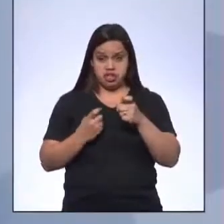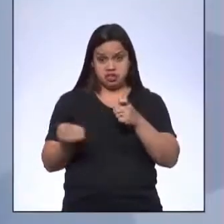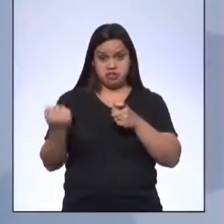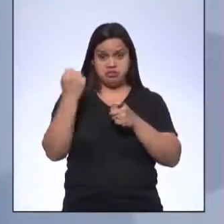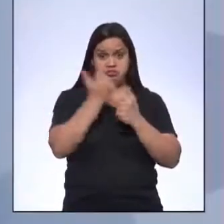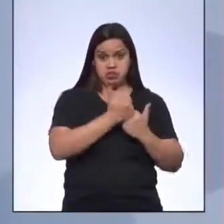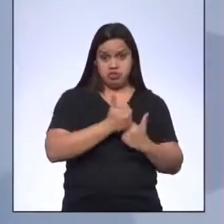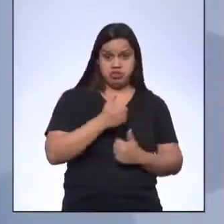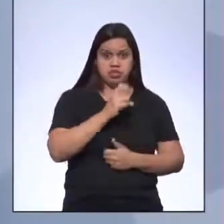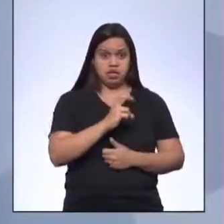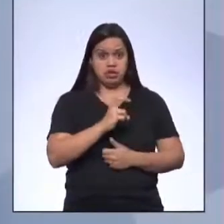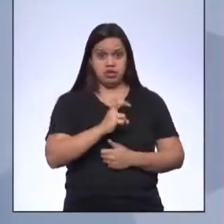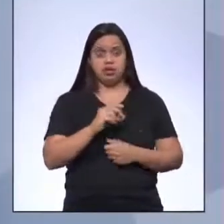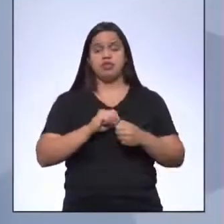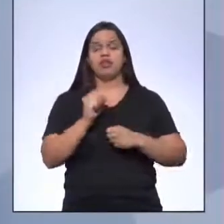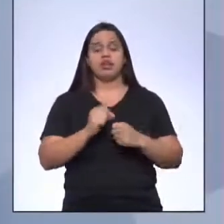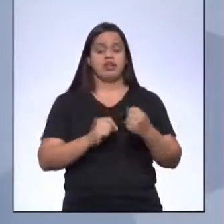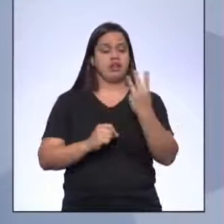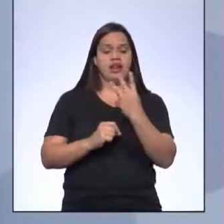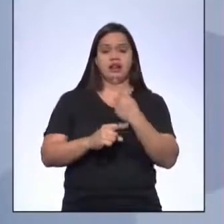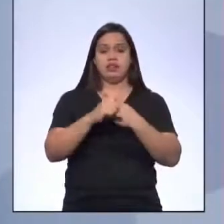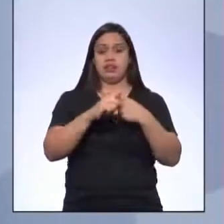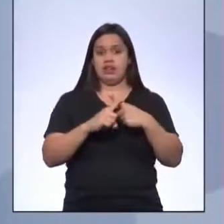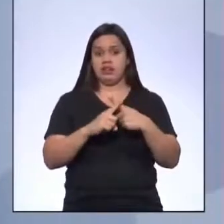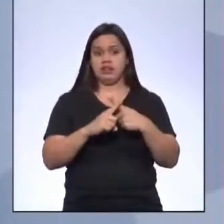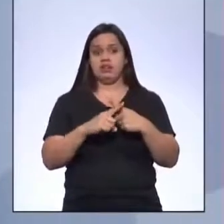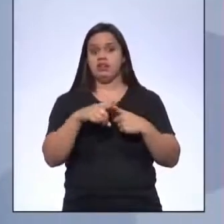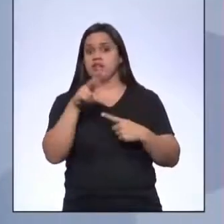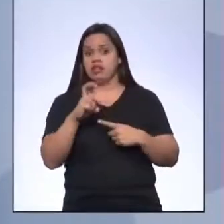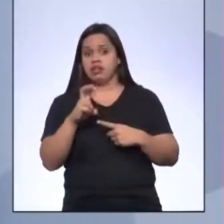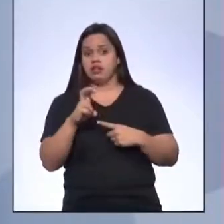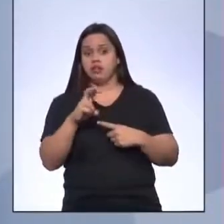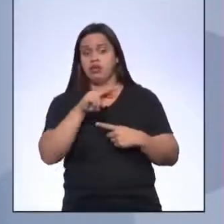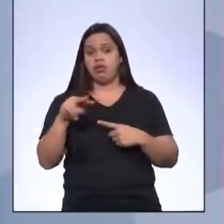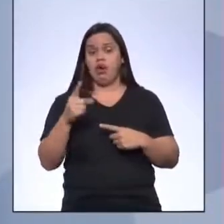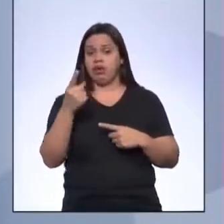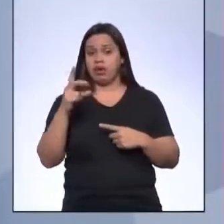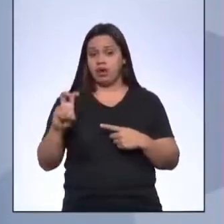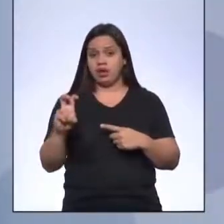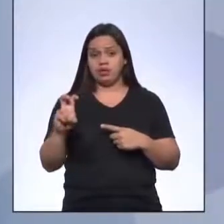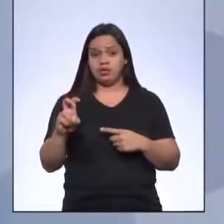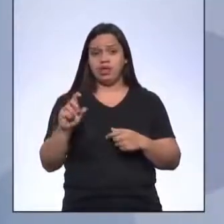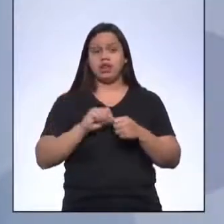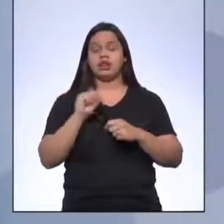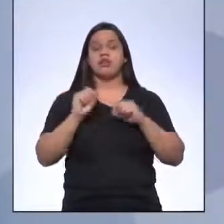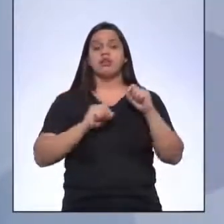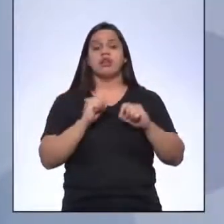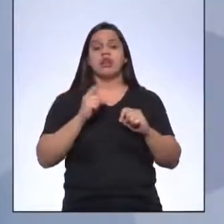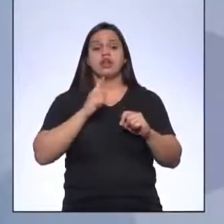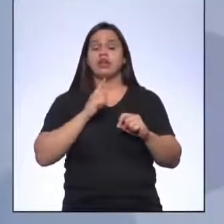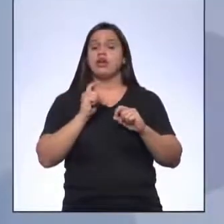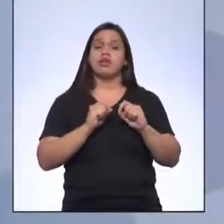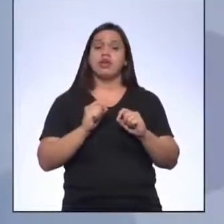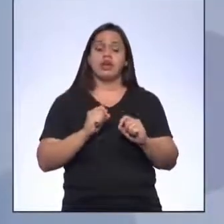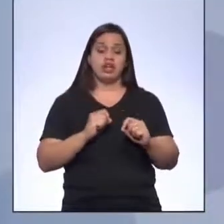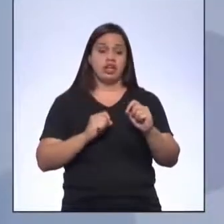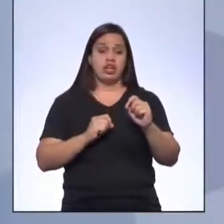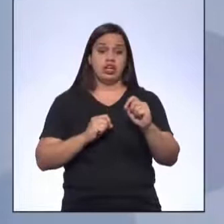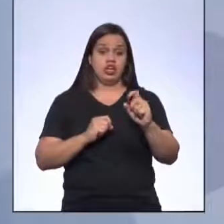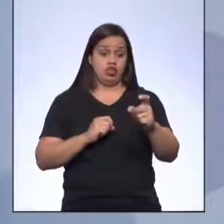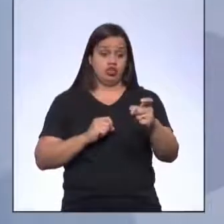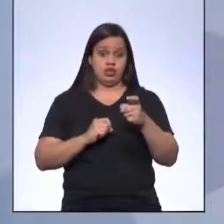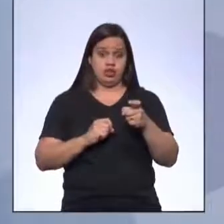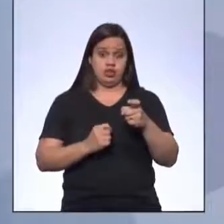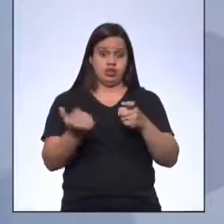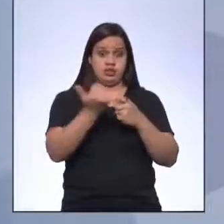vezes cinco 15 Então eu ia ter o par ordenado nesse caso cinco como